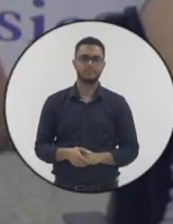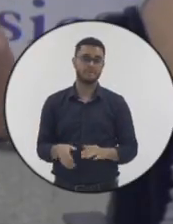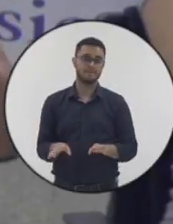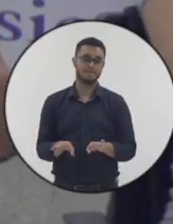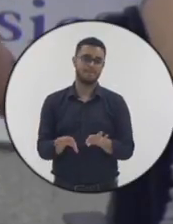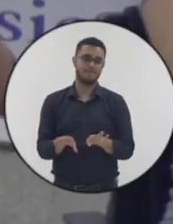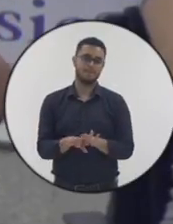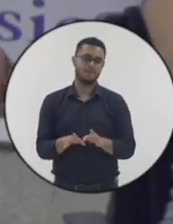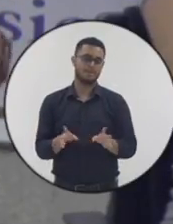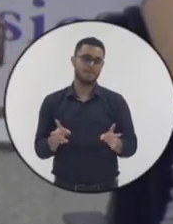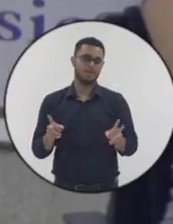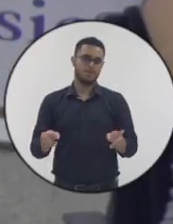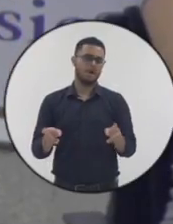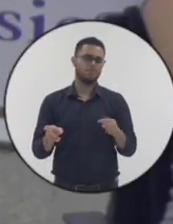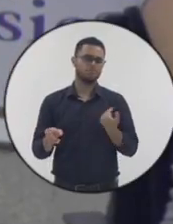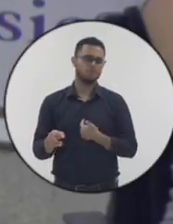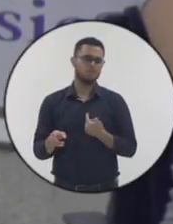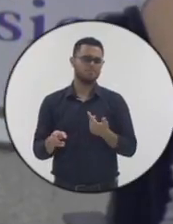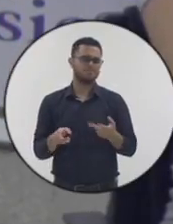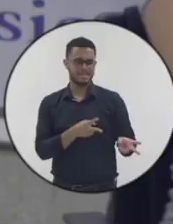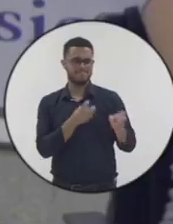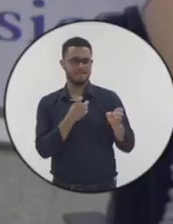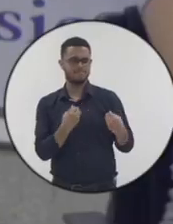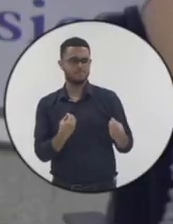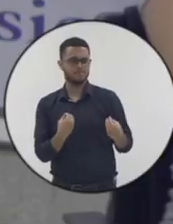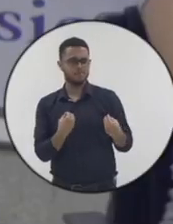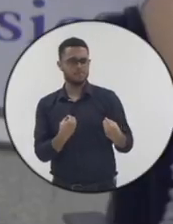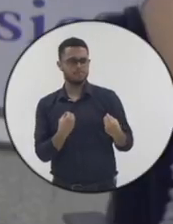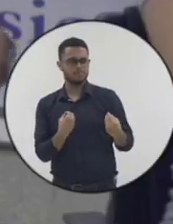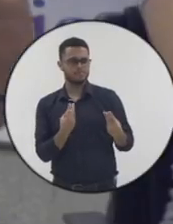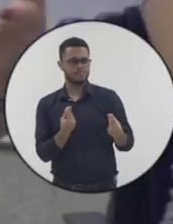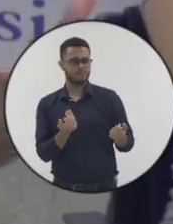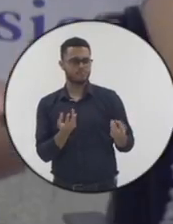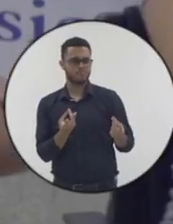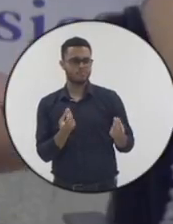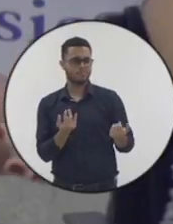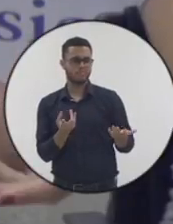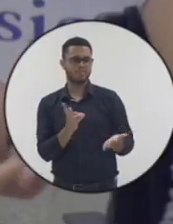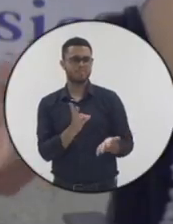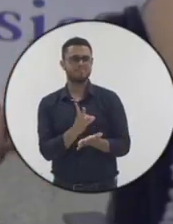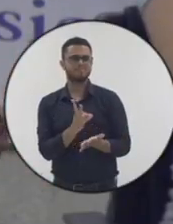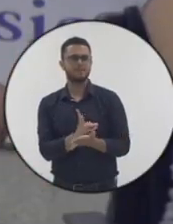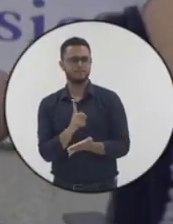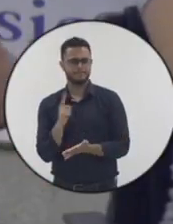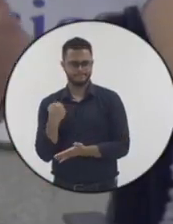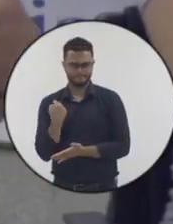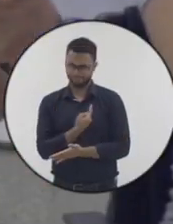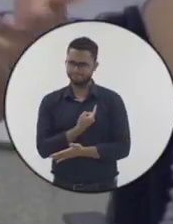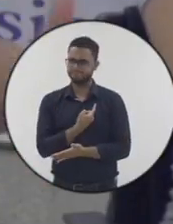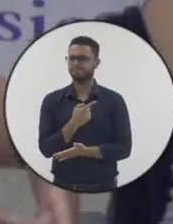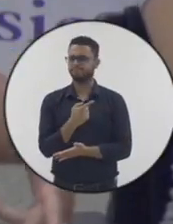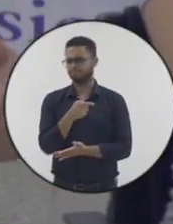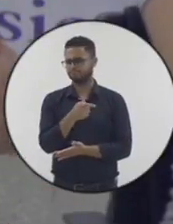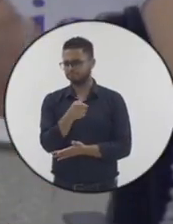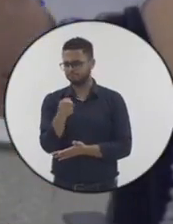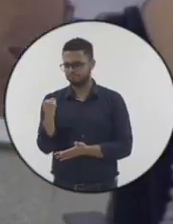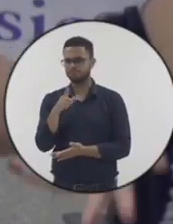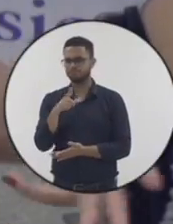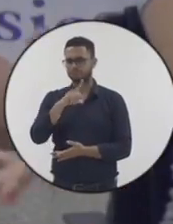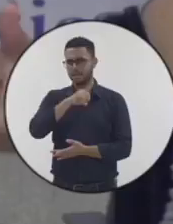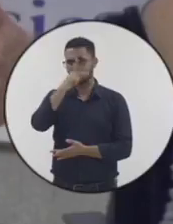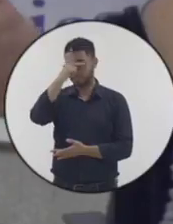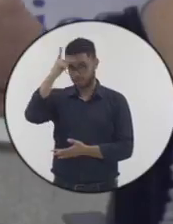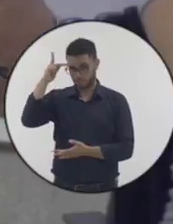é muito sintomático, né, como a gente... Por mais que a gente esteja aqui com essa capacitação toda de pessoas